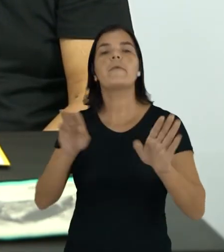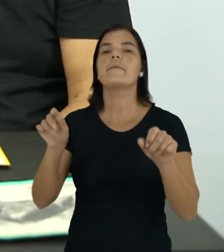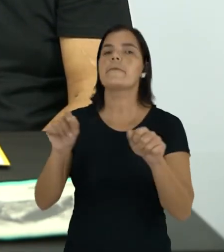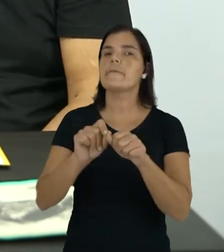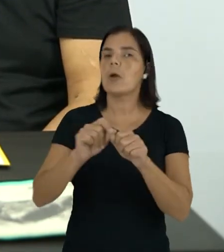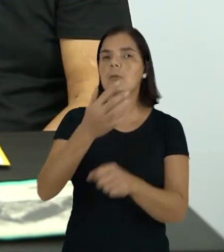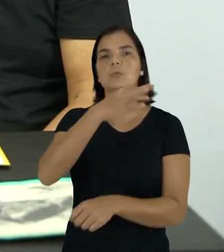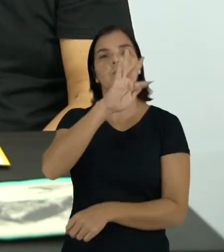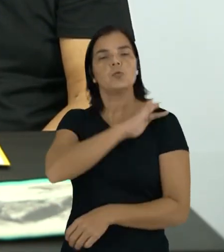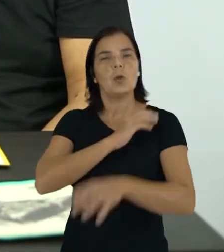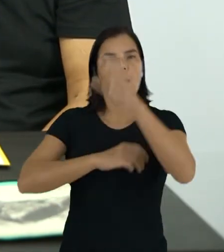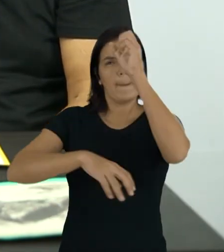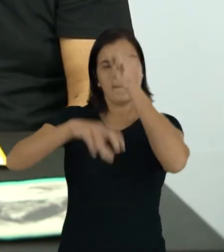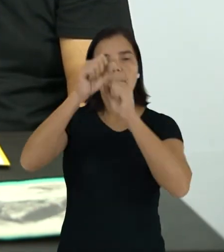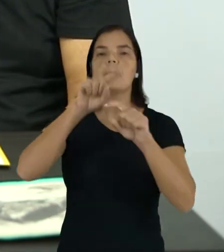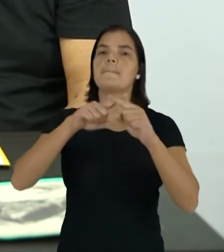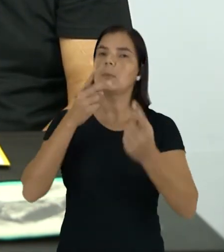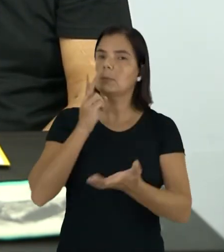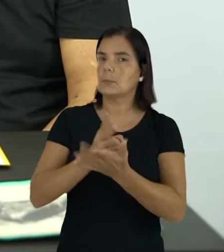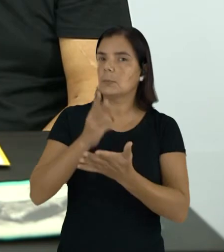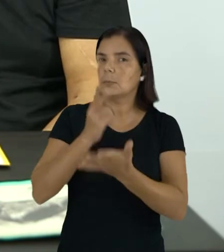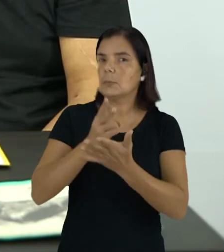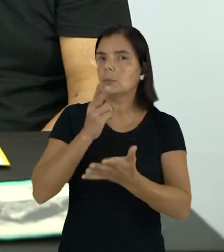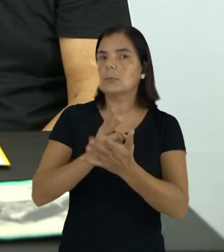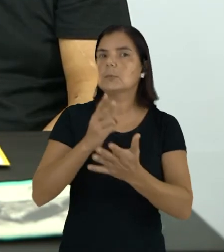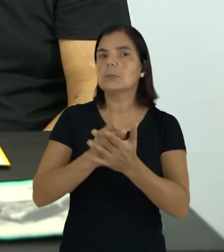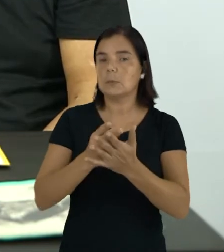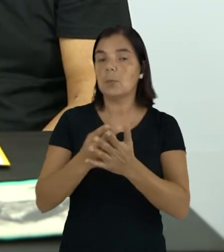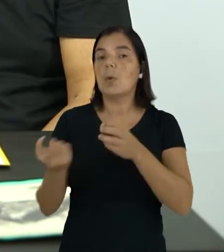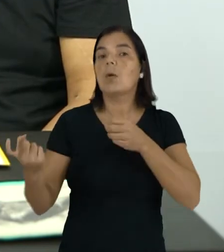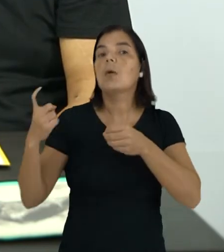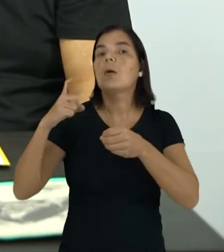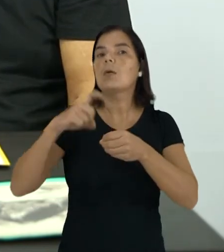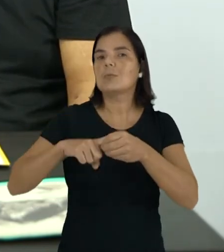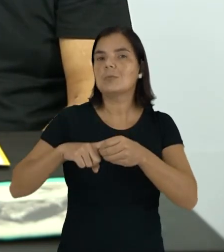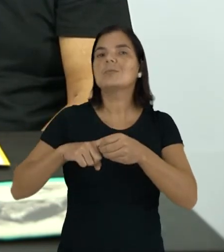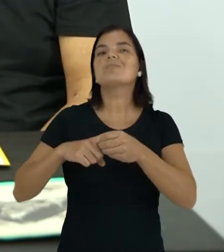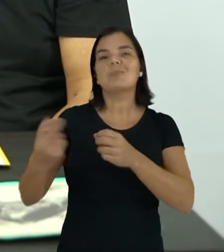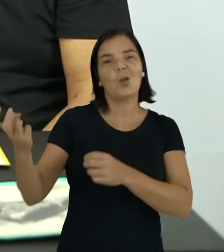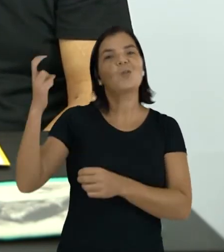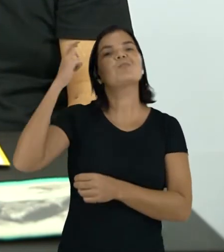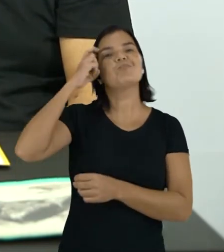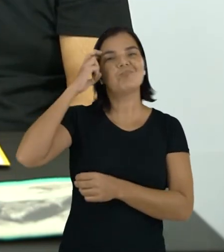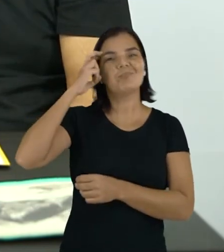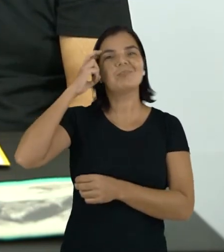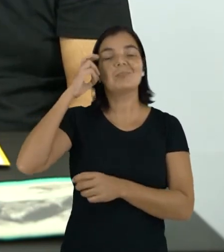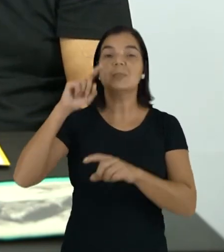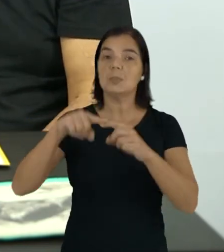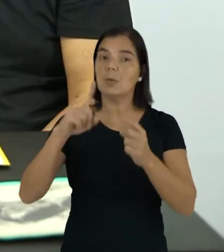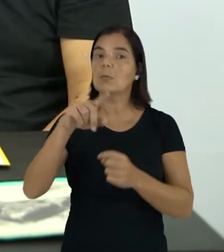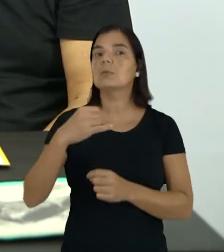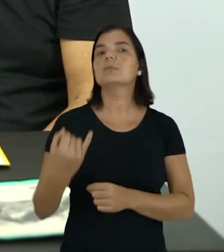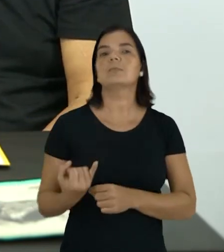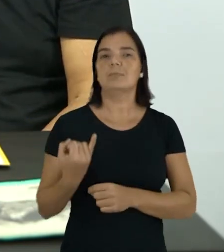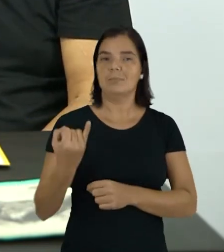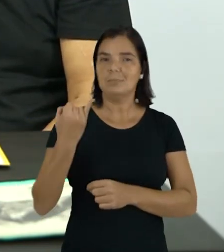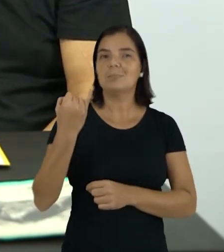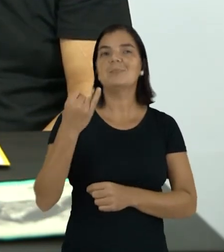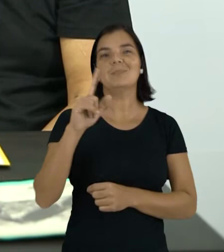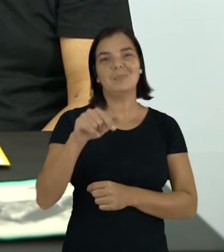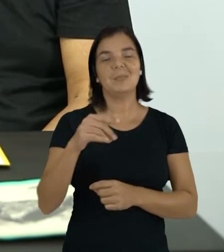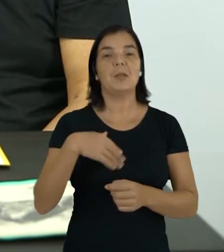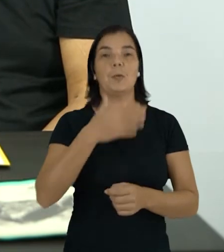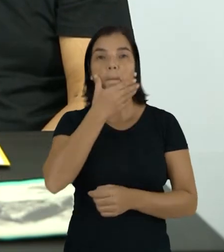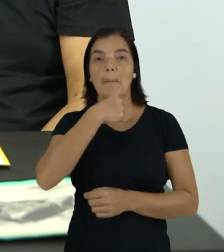faculdade, aprendem, mas eles sempre retornam à origem dele. Então, muito importante, né? Quando